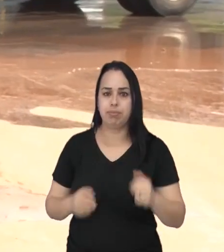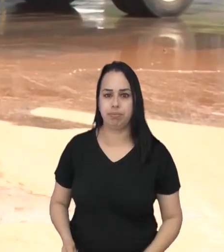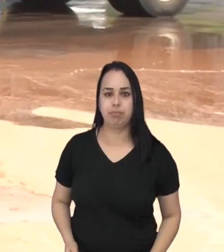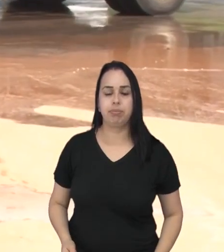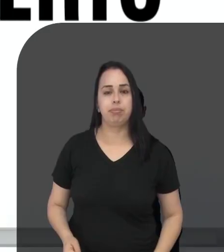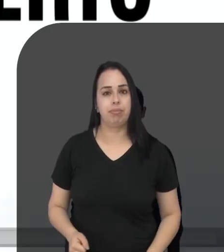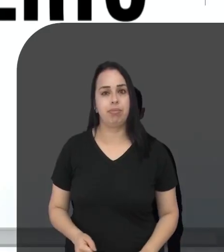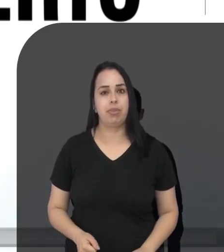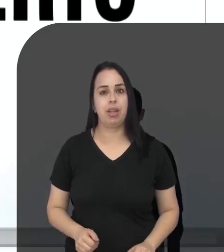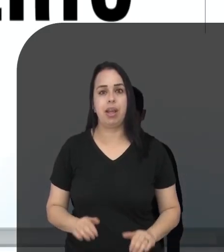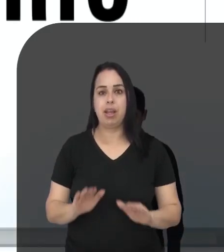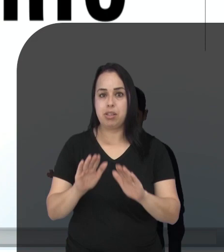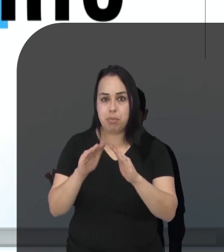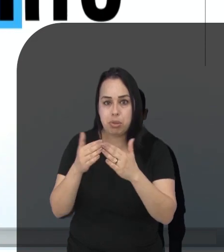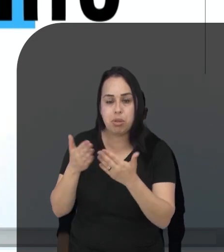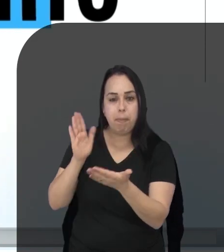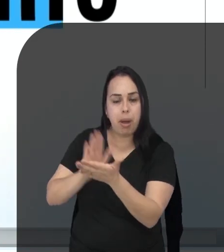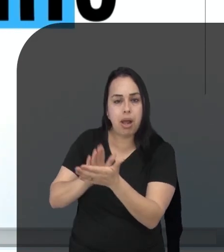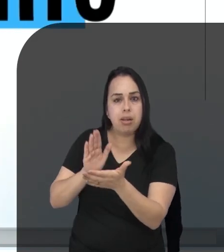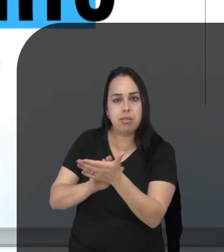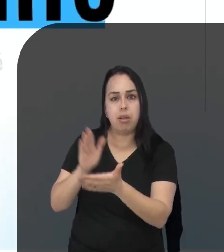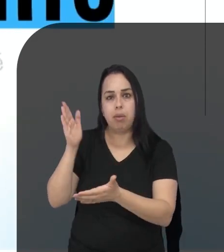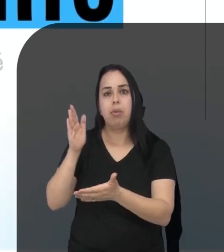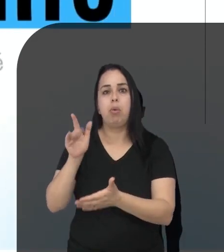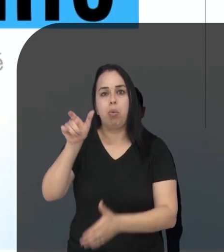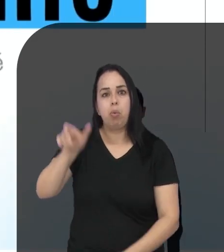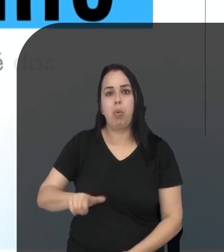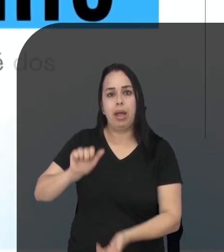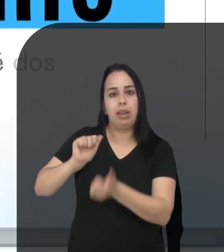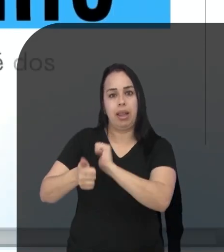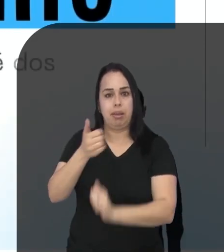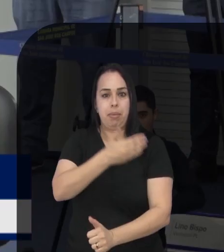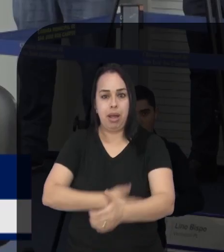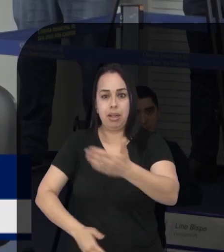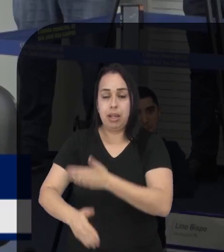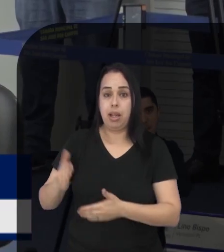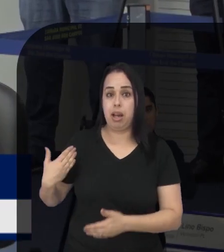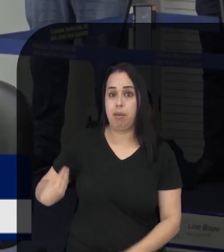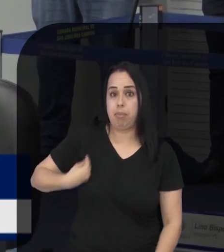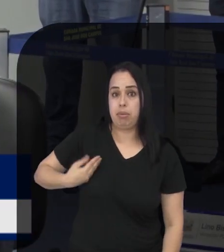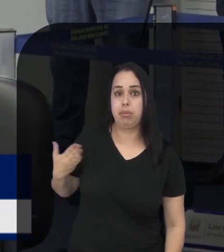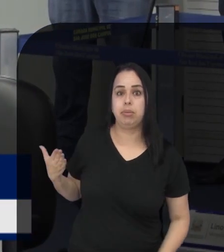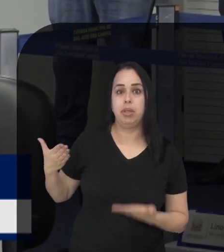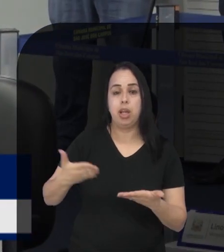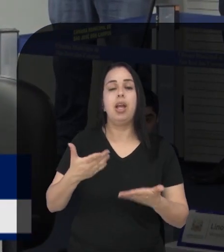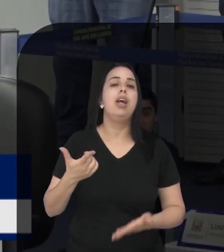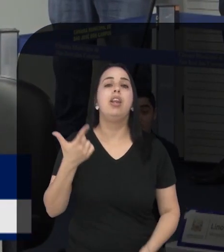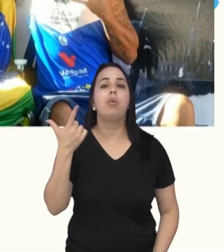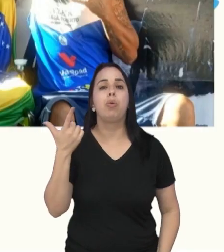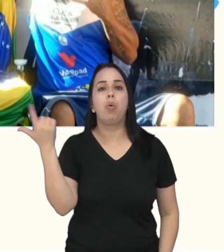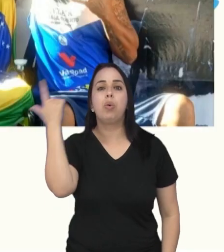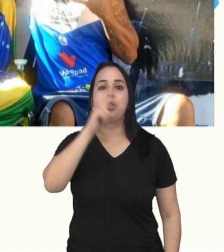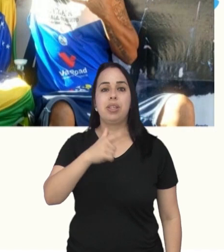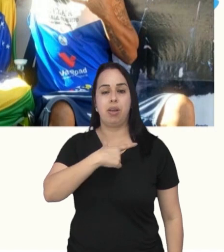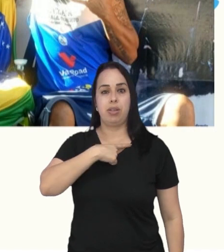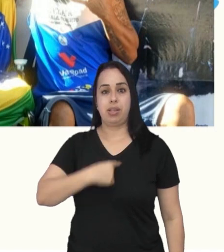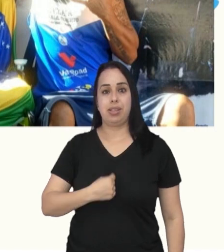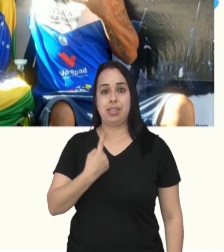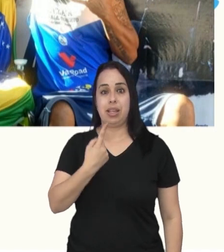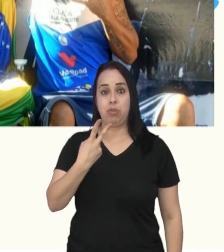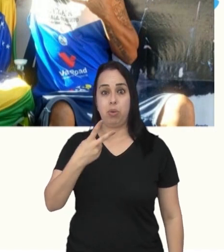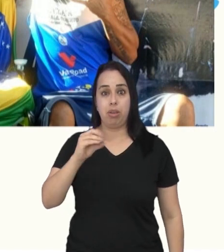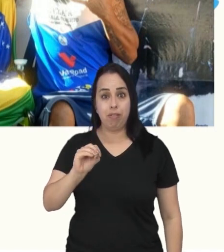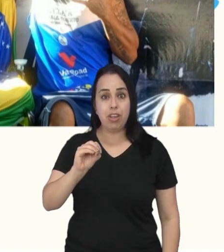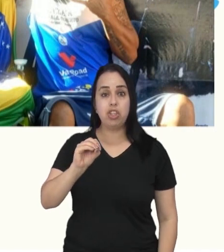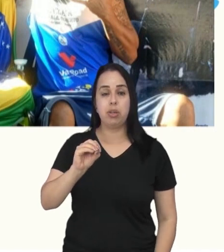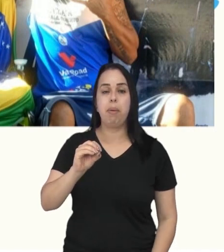limpeza pública. As moções parabenizaram o para-atleta Thales Bezerra, presente na sessão, pela conquista de 120 medalhas